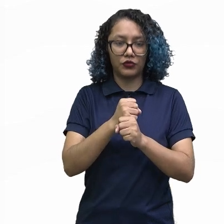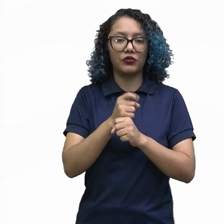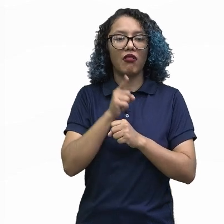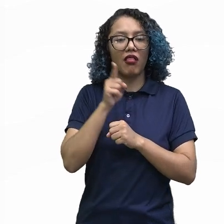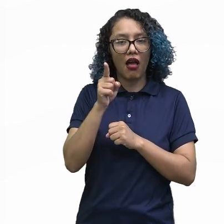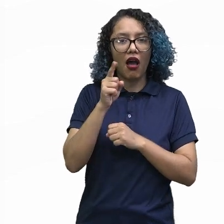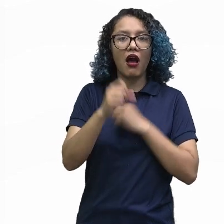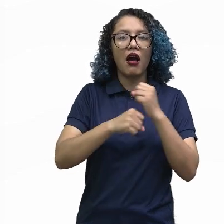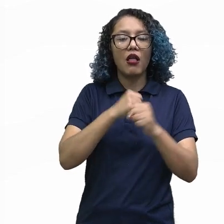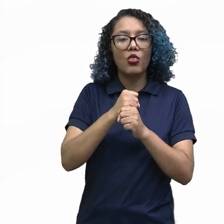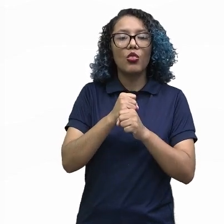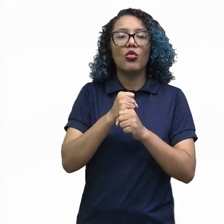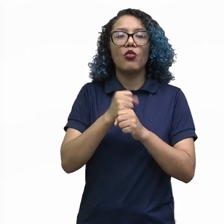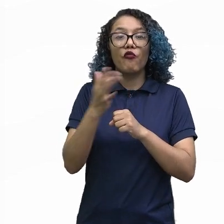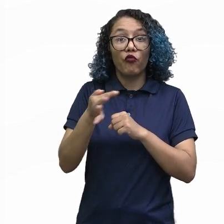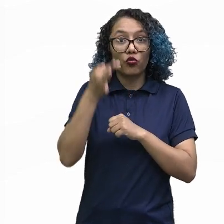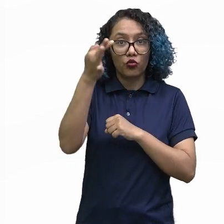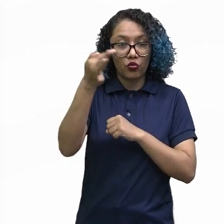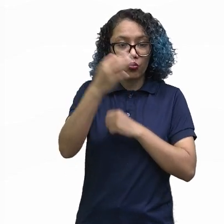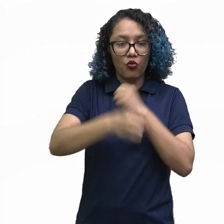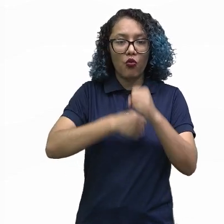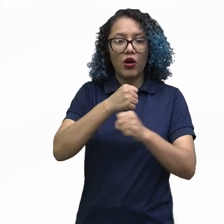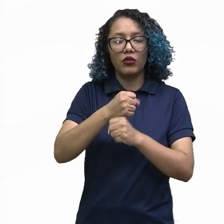2137, apenas